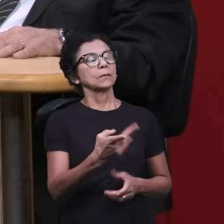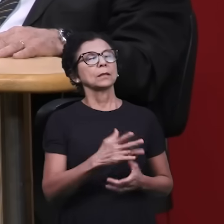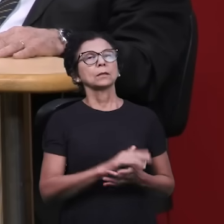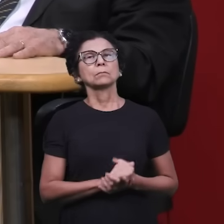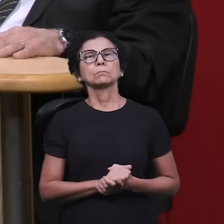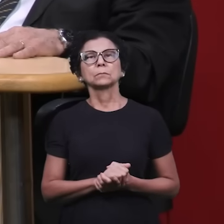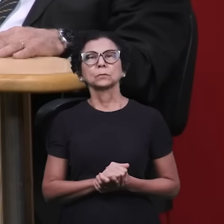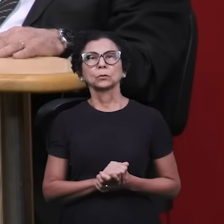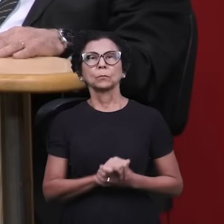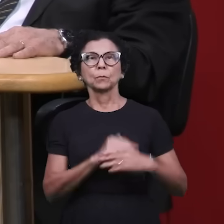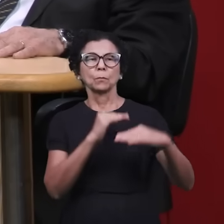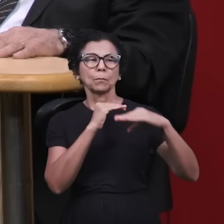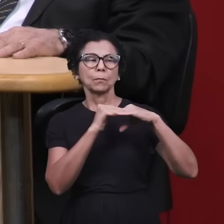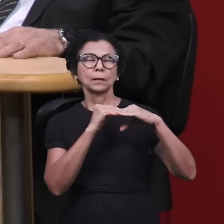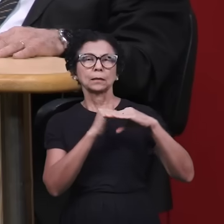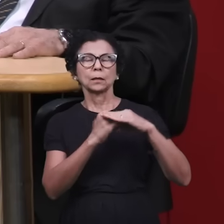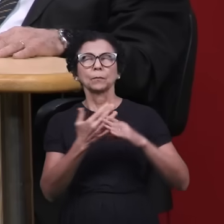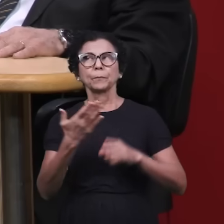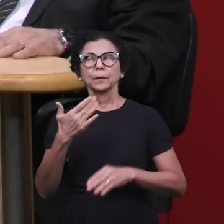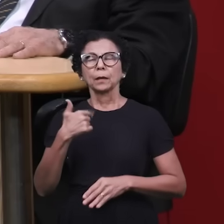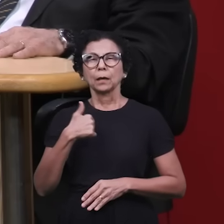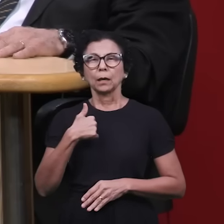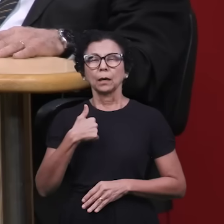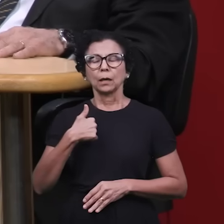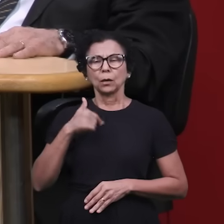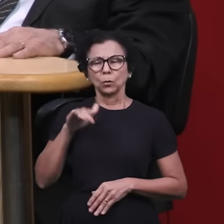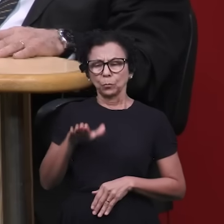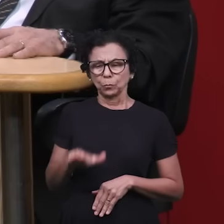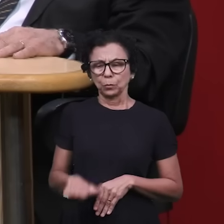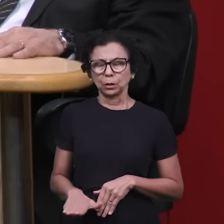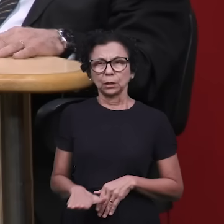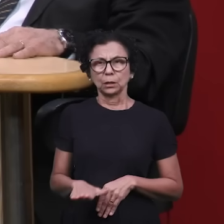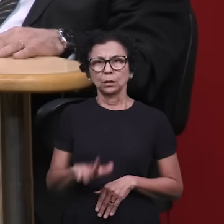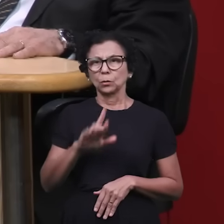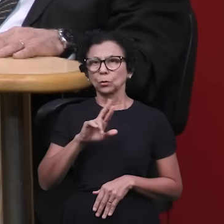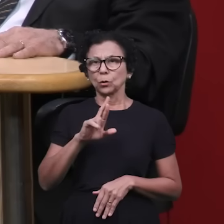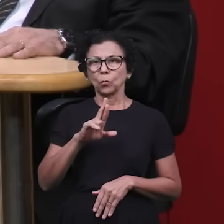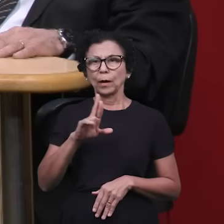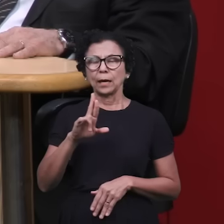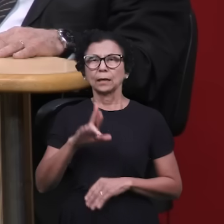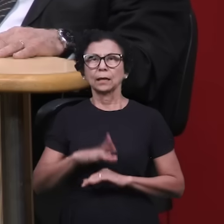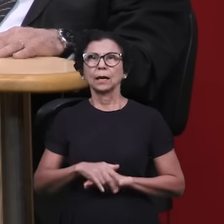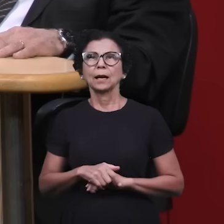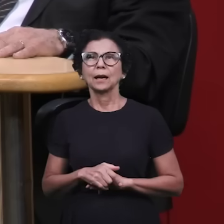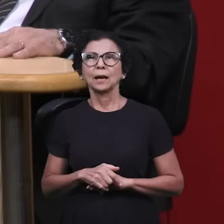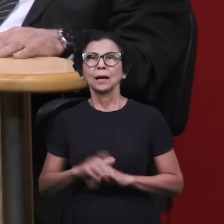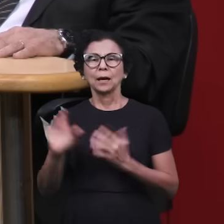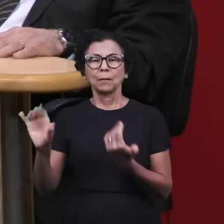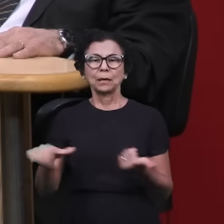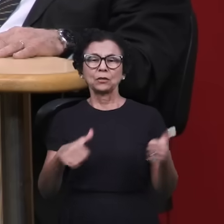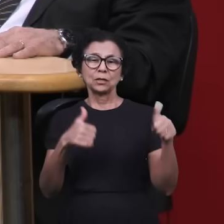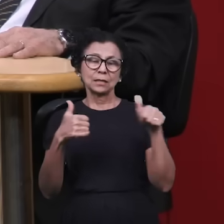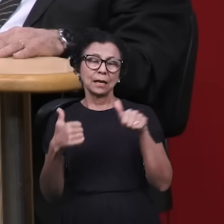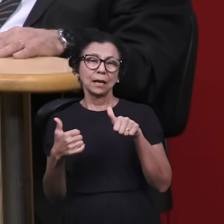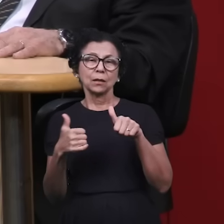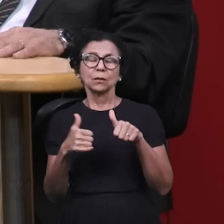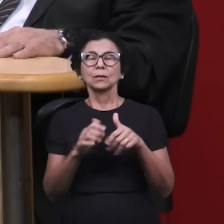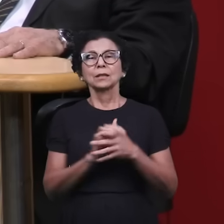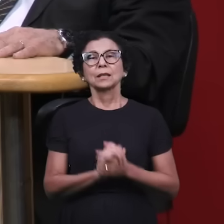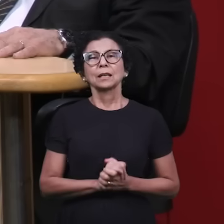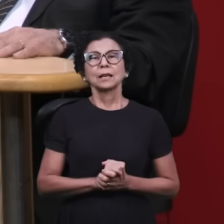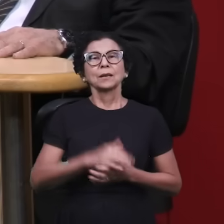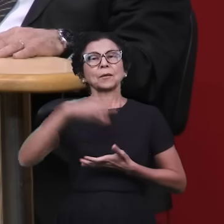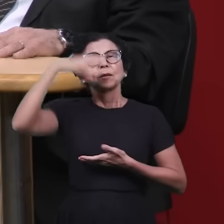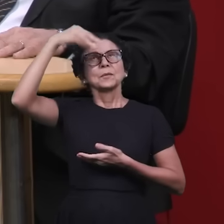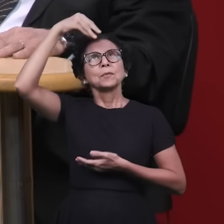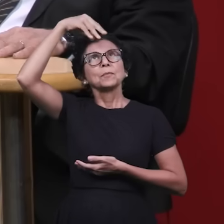o pagão, na minha infância, né, quando a criança não era batizada, a minha mãe dizia, cuidado se a criança morrer pagã.